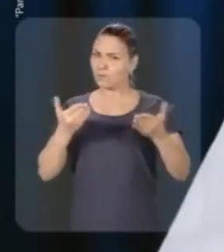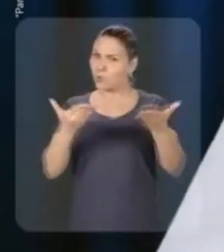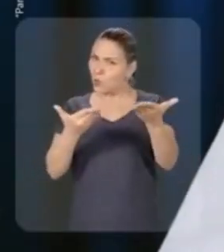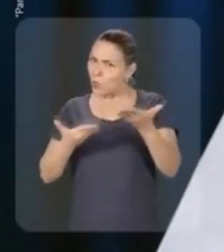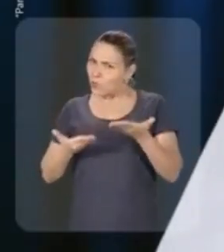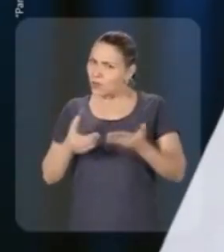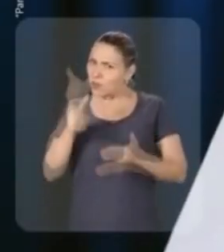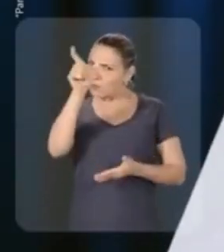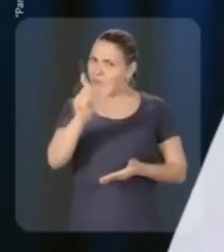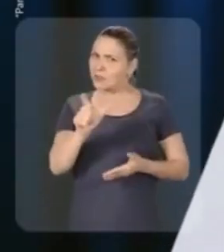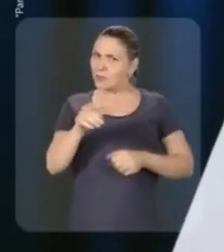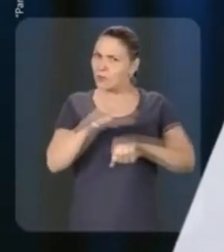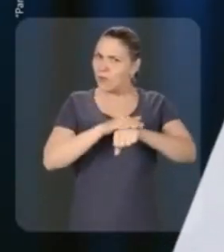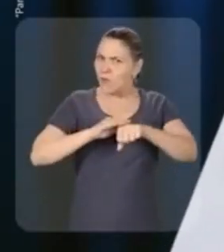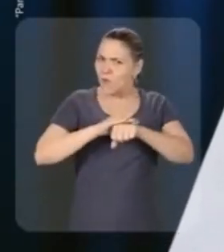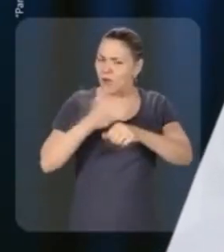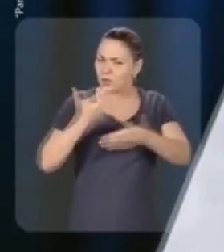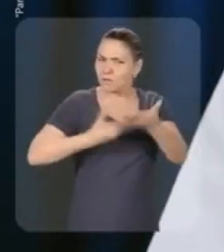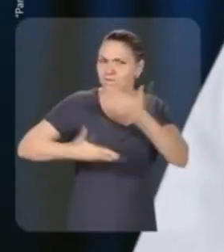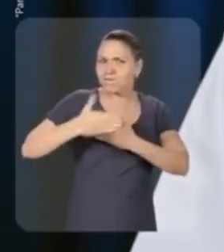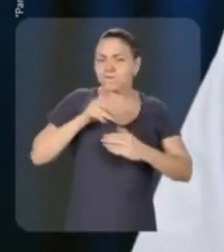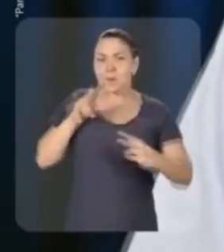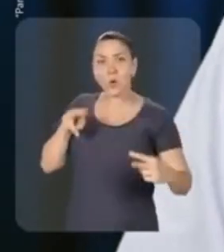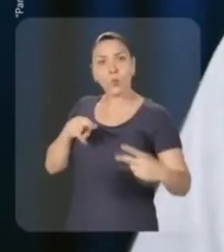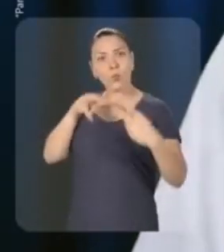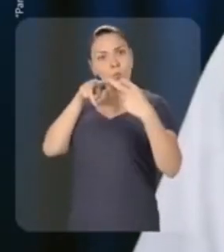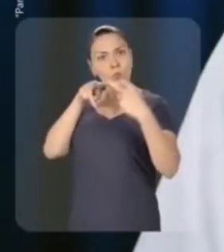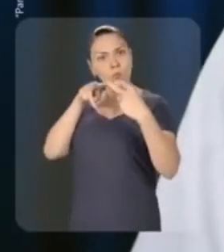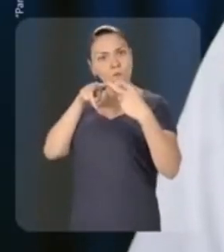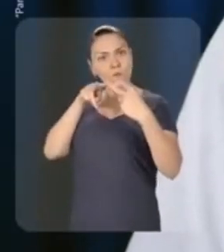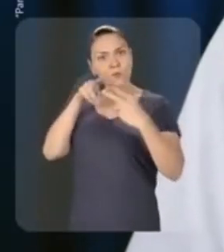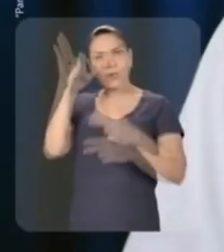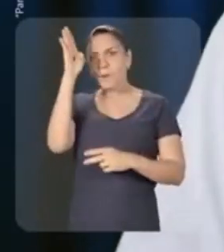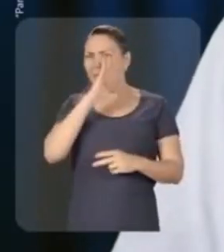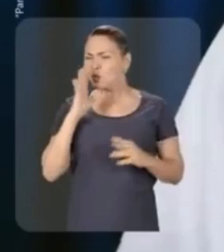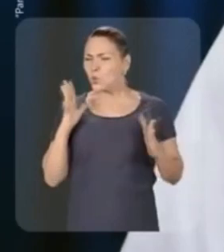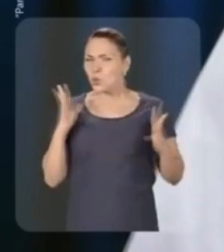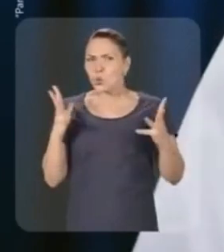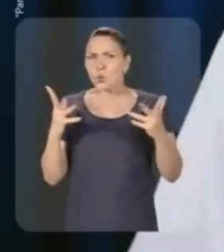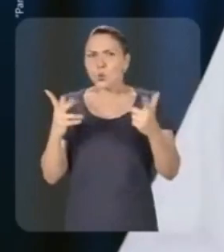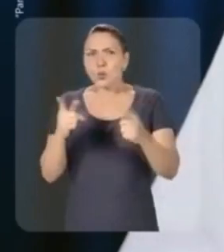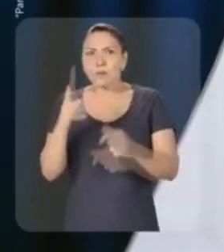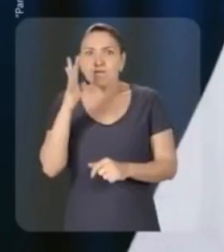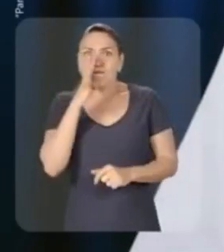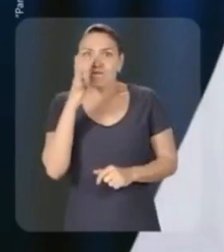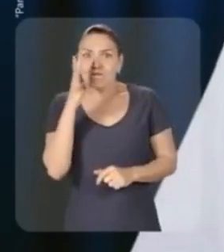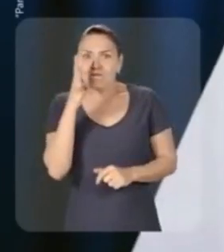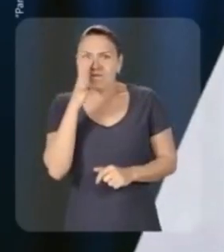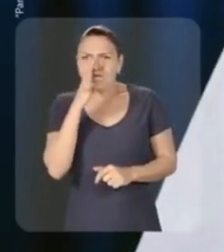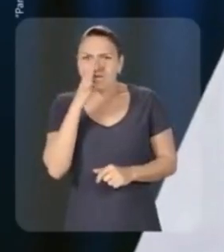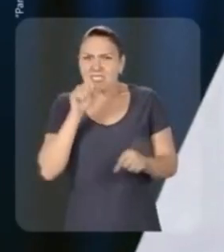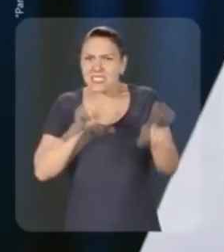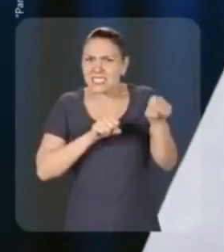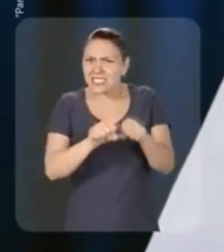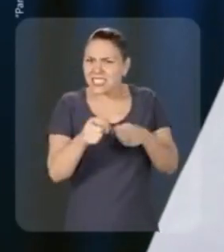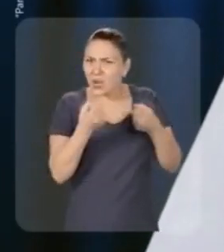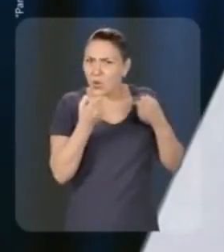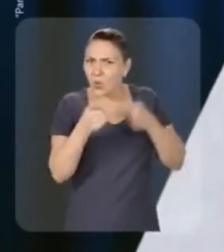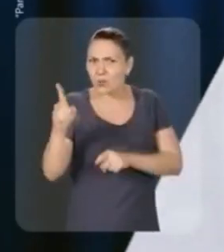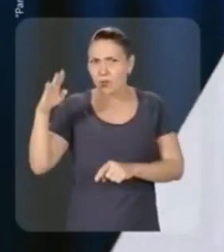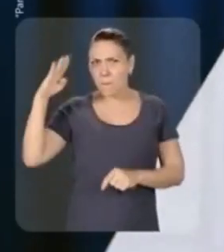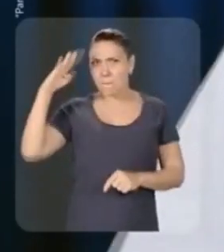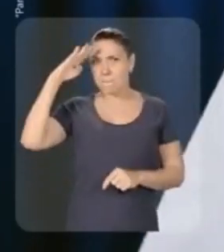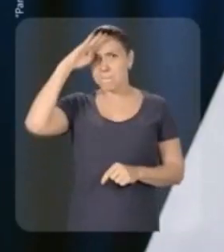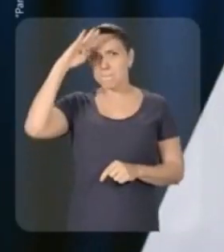Eu quero convidar você para uma conversa olho no olho. O Brasil inteiro está estarrecido com ato de